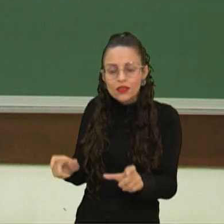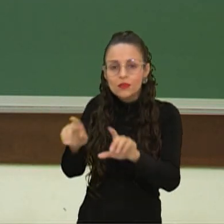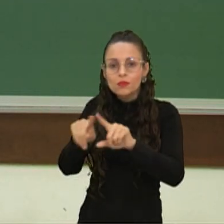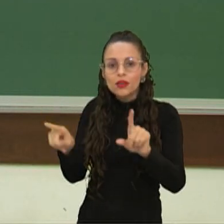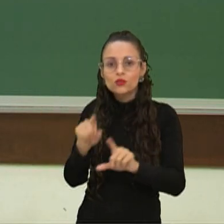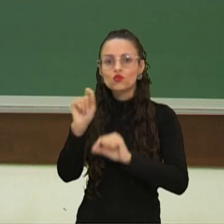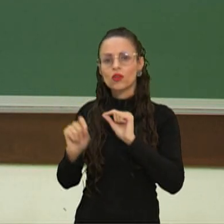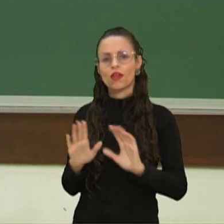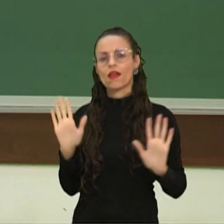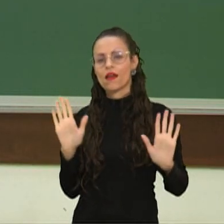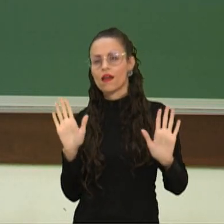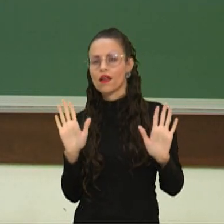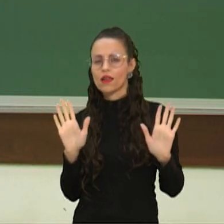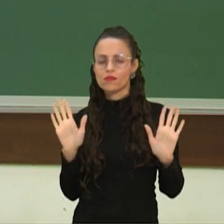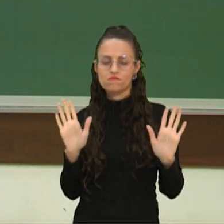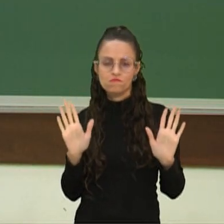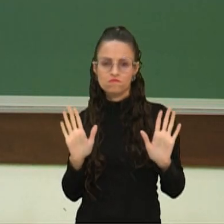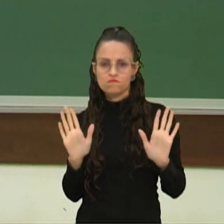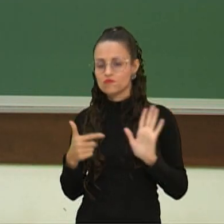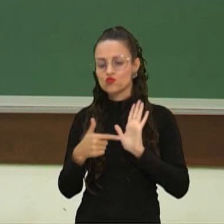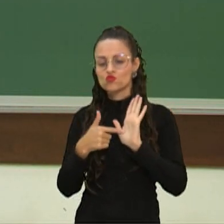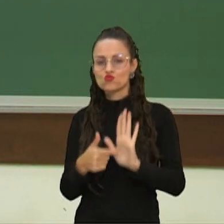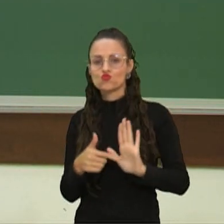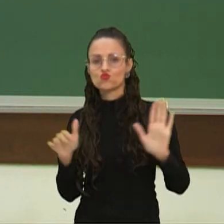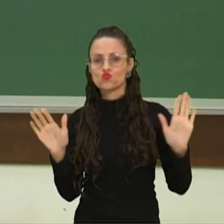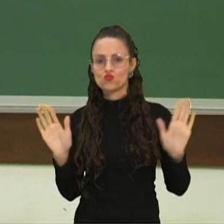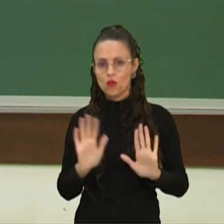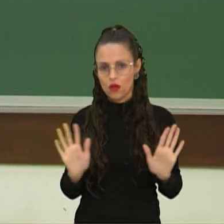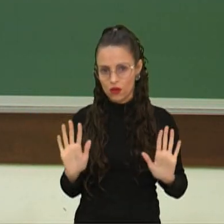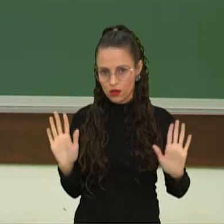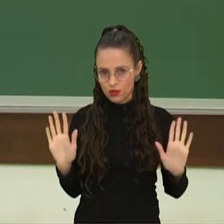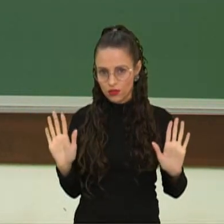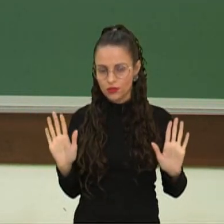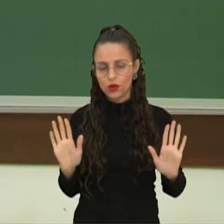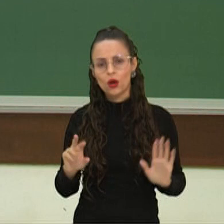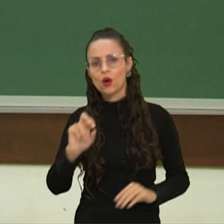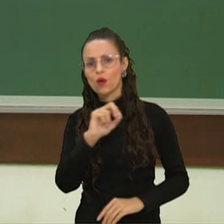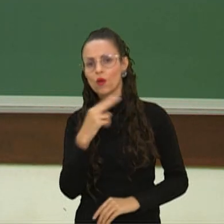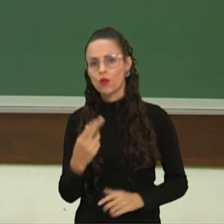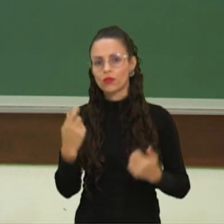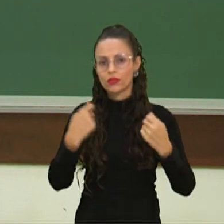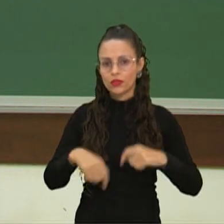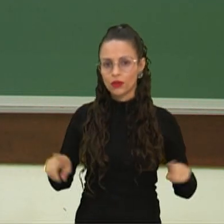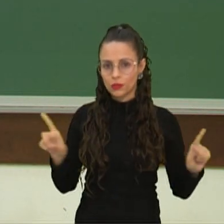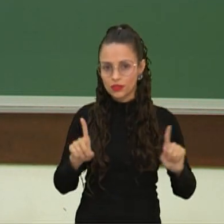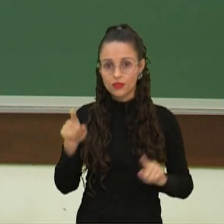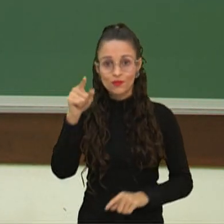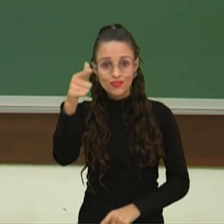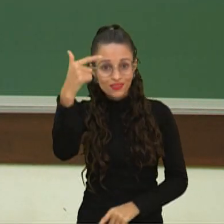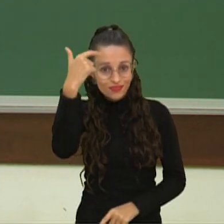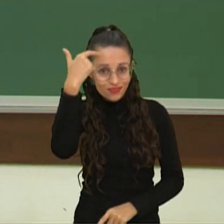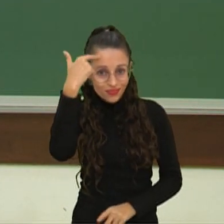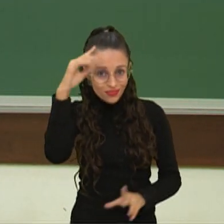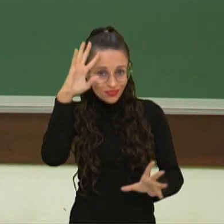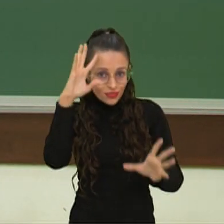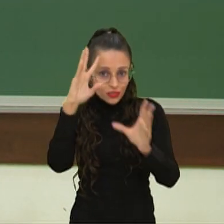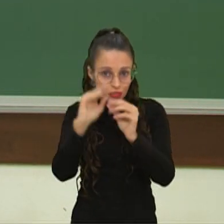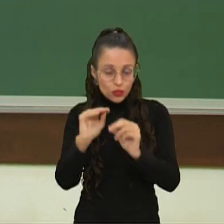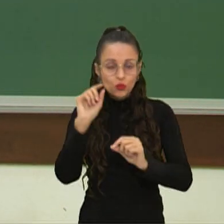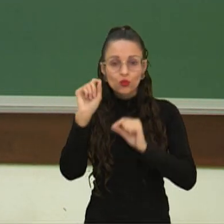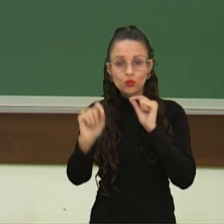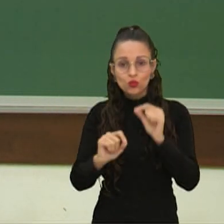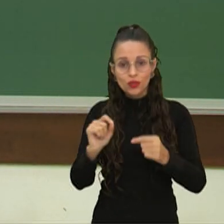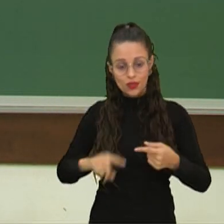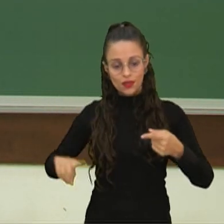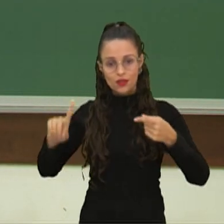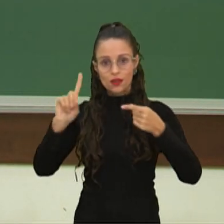você prefere, por alguma razão, não mencionar, ou simplesmente não é necessário. Então, o que você tem que ter em mente é, pensou em